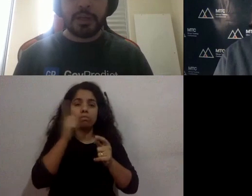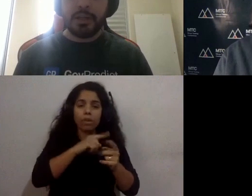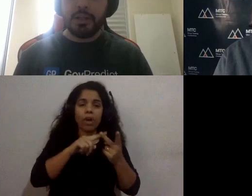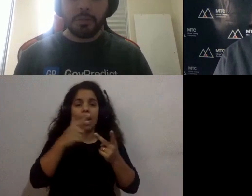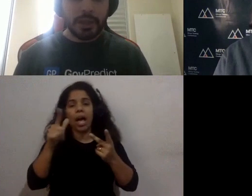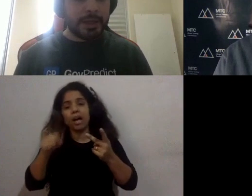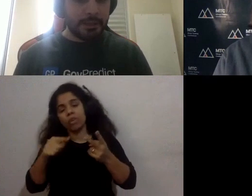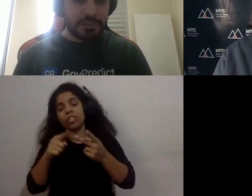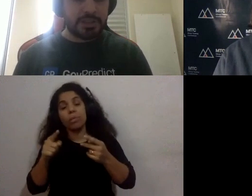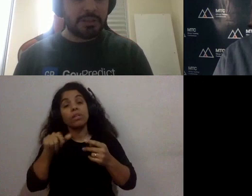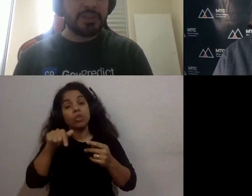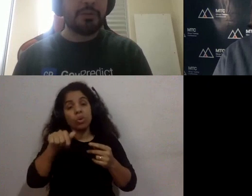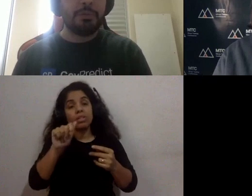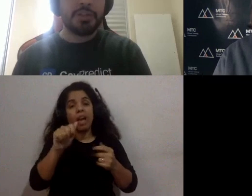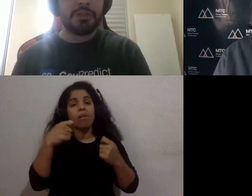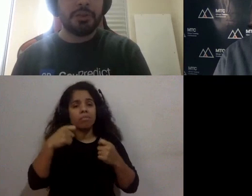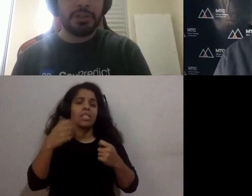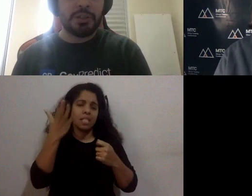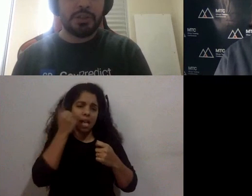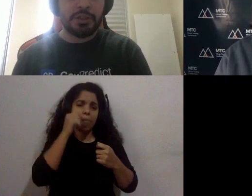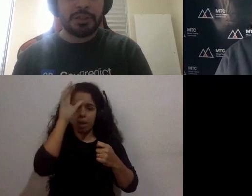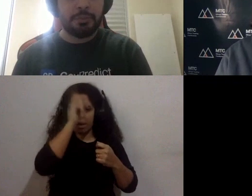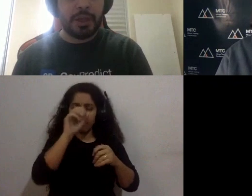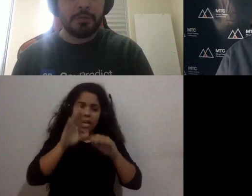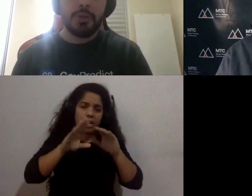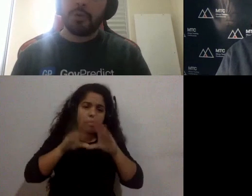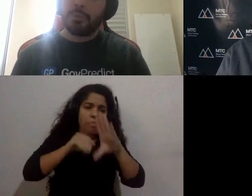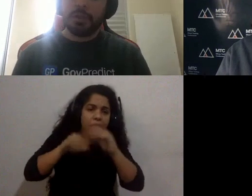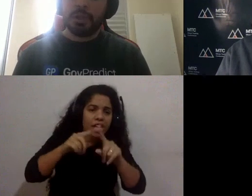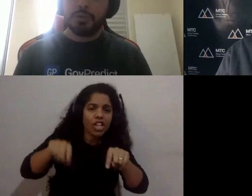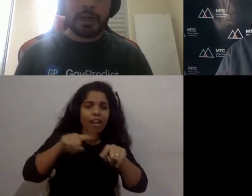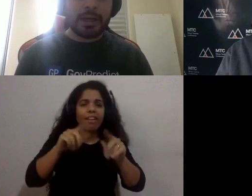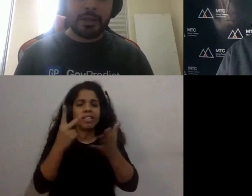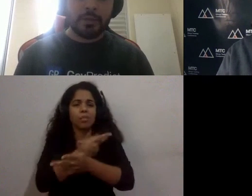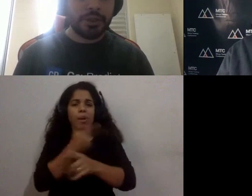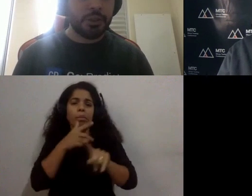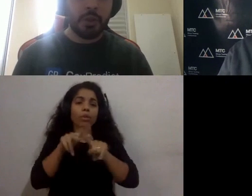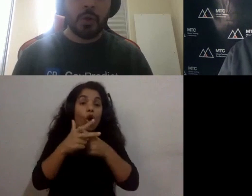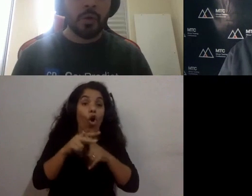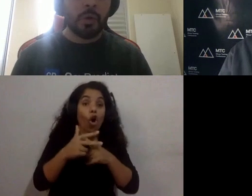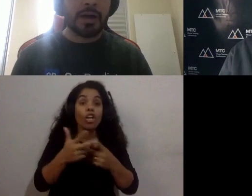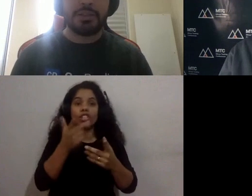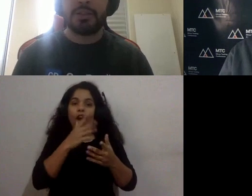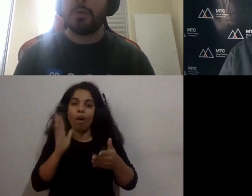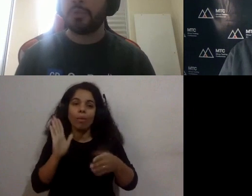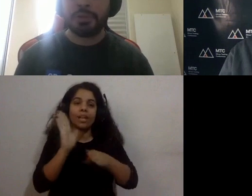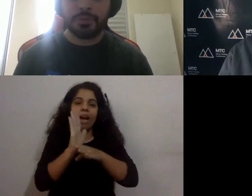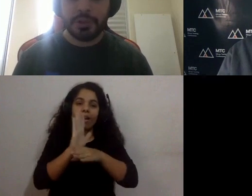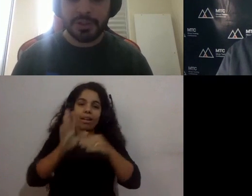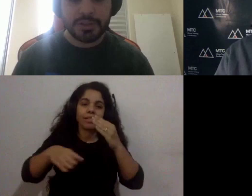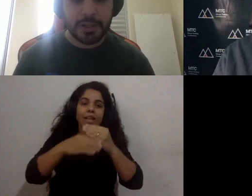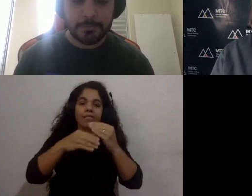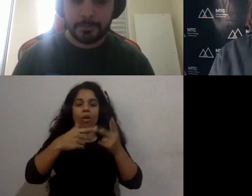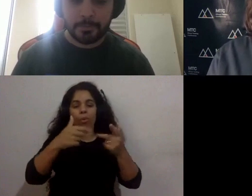vai quebrar, e o QA ele precisa também saber mexer nesse aspecto para poder ajudar e corrigir ou acrescentar alguma coisa que